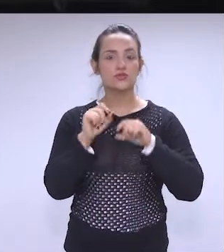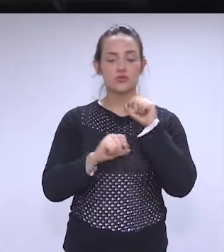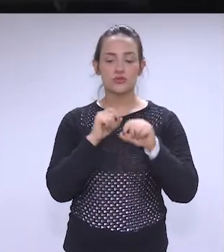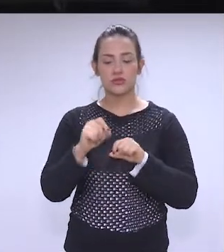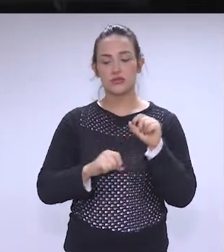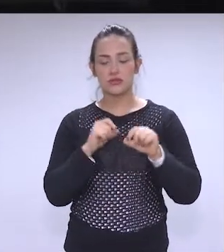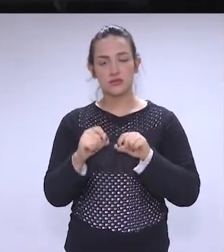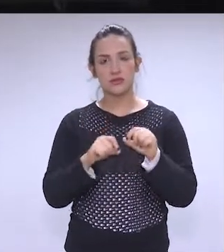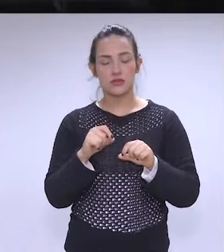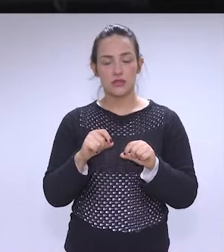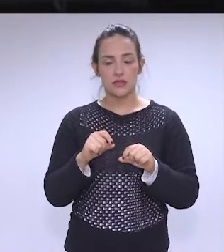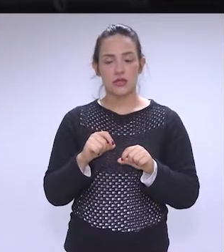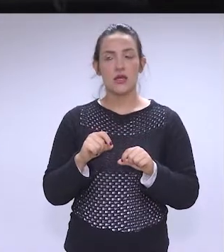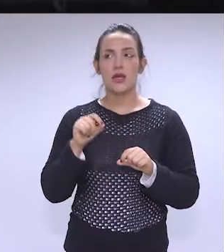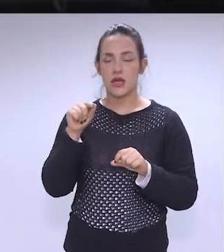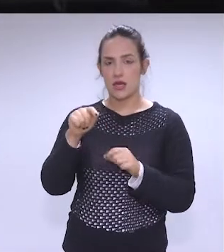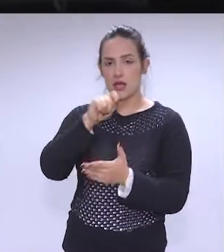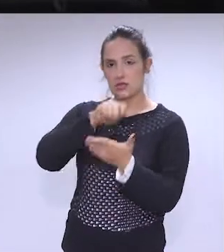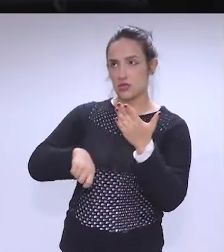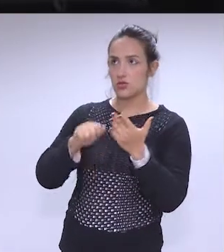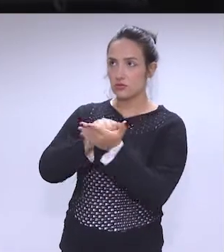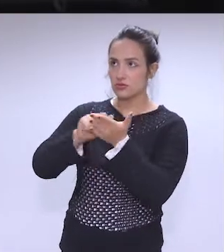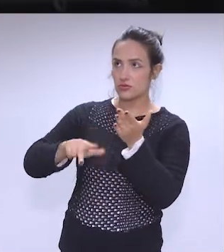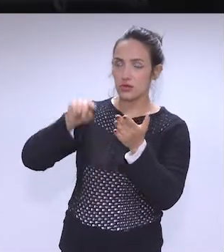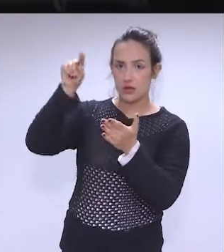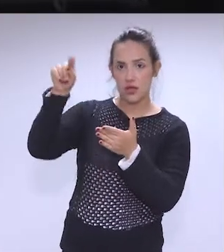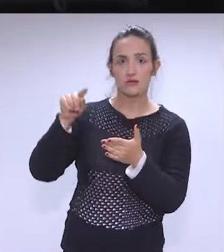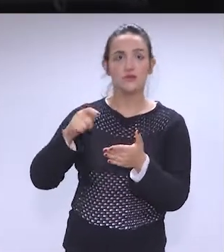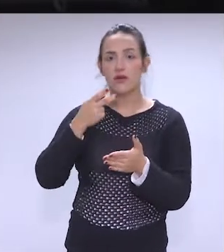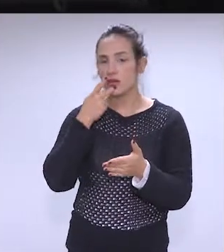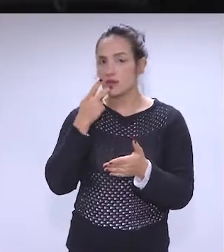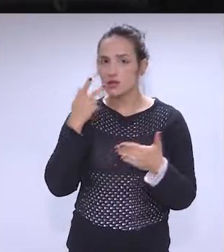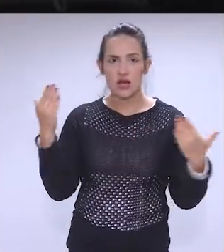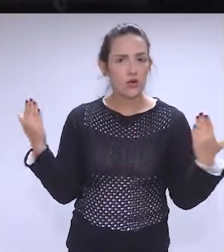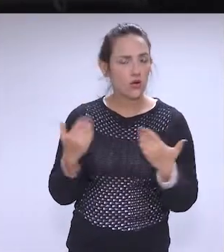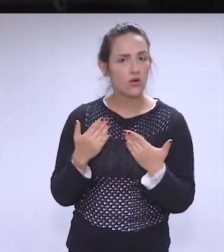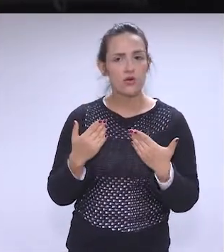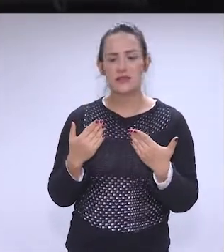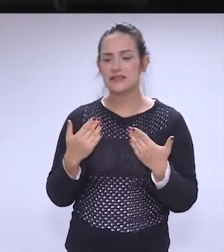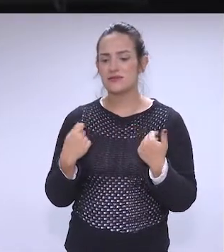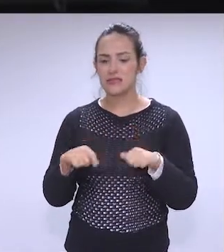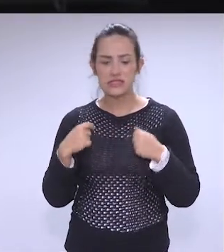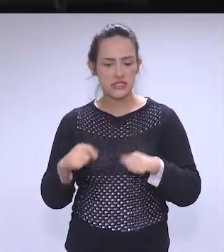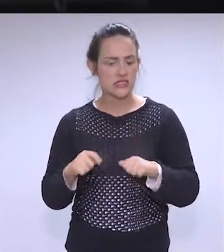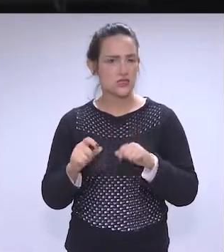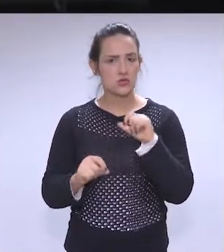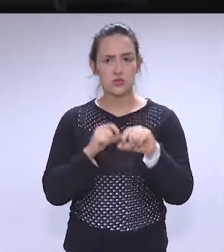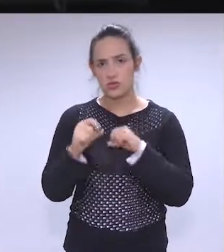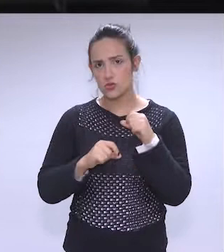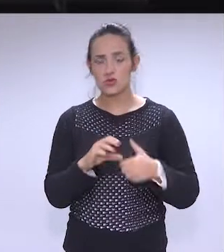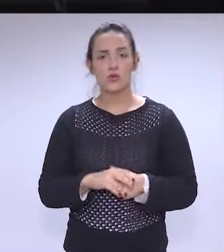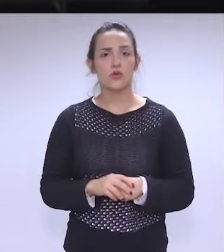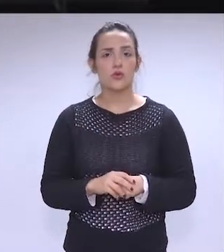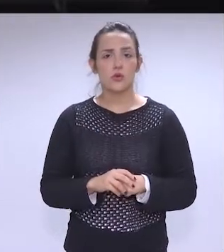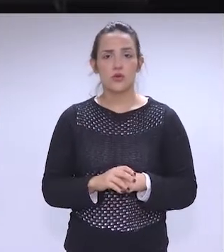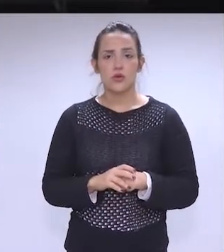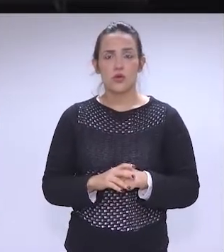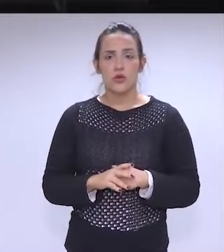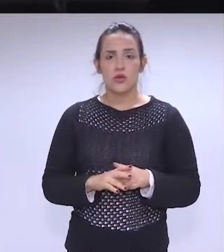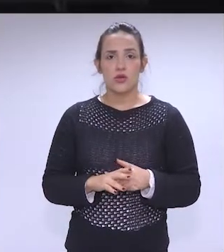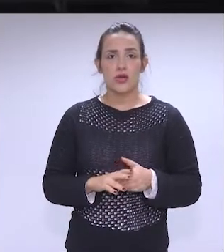certo medo. Mas o que para mim, na minha concepção, causou o aceleramento, a promulgação, vamos dizer assim, o